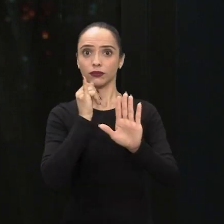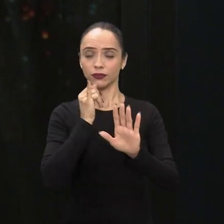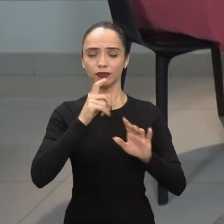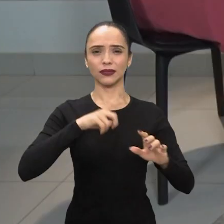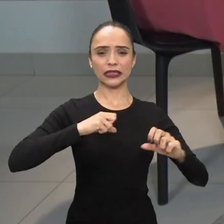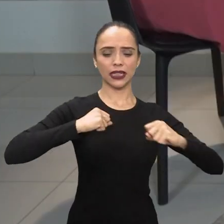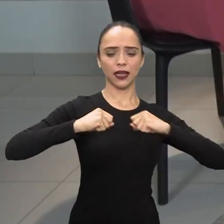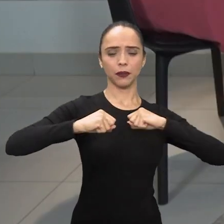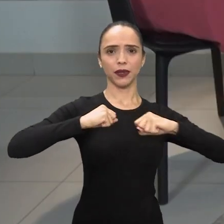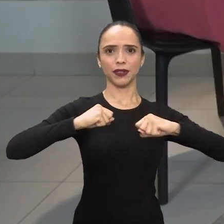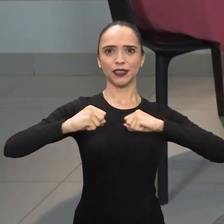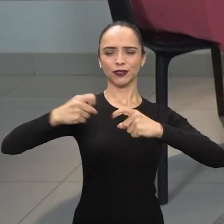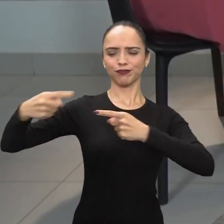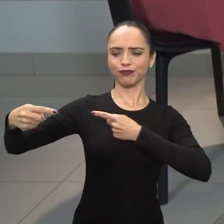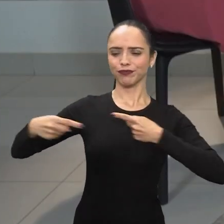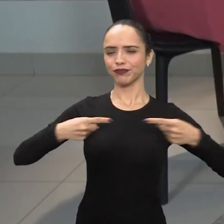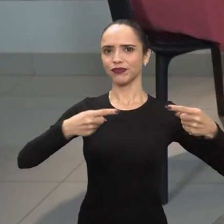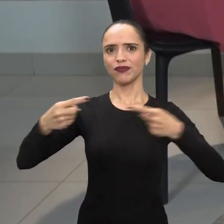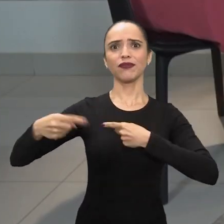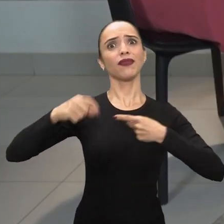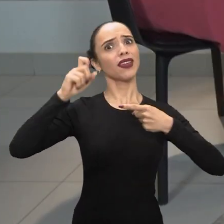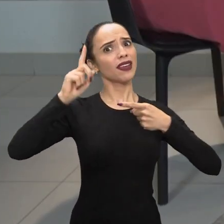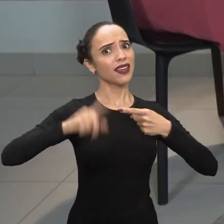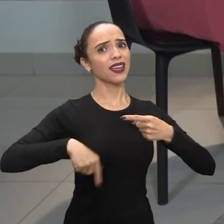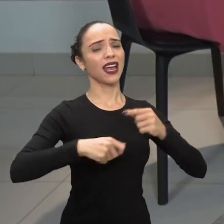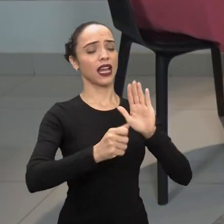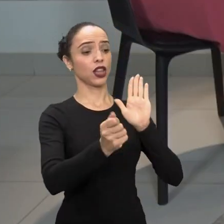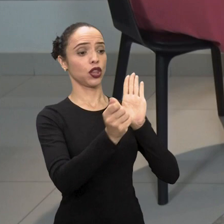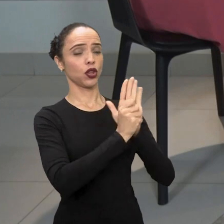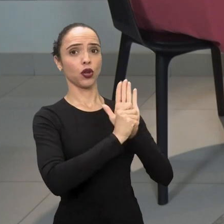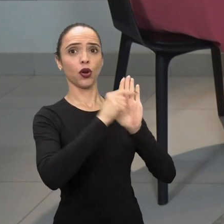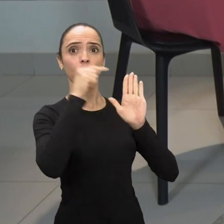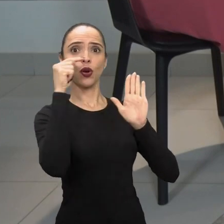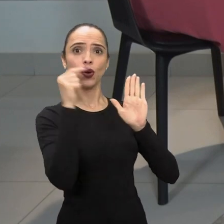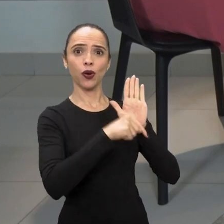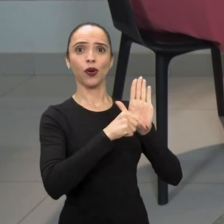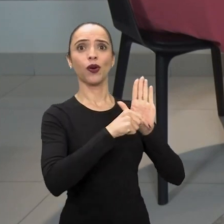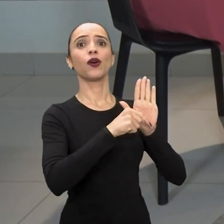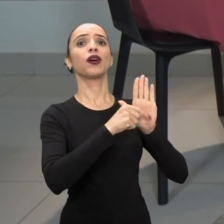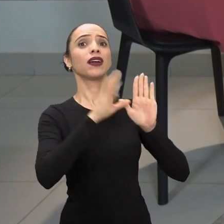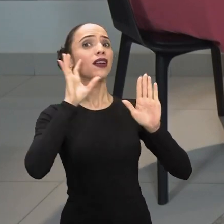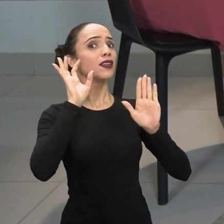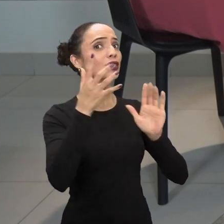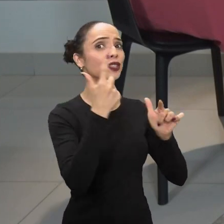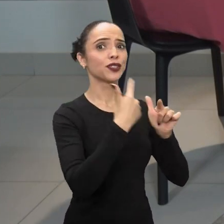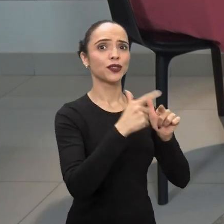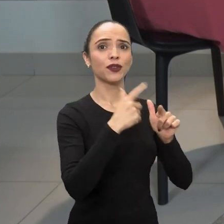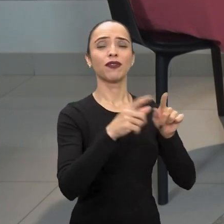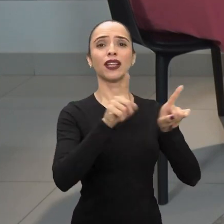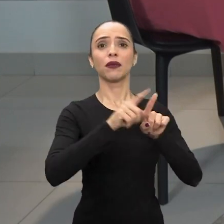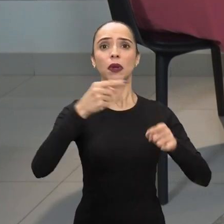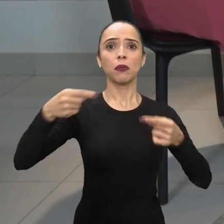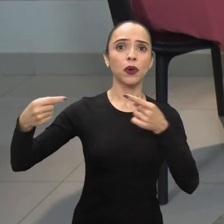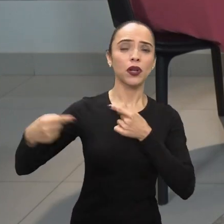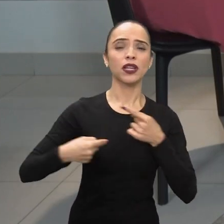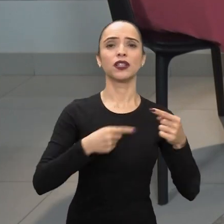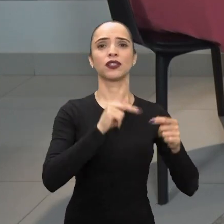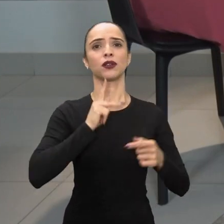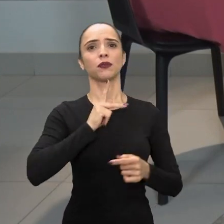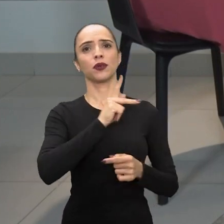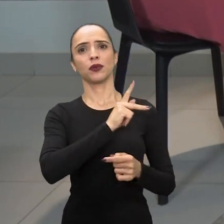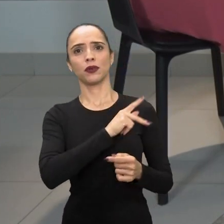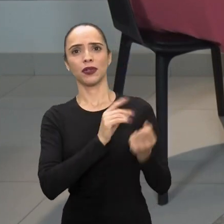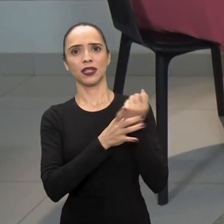bancô um debate sobre um debate que seja da descriminalização das drogas enquanto política pública de segurança ou de algumas